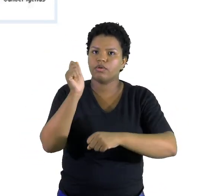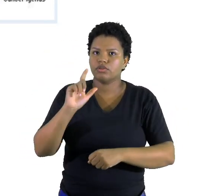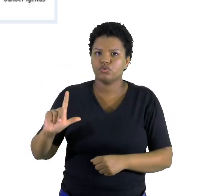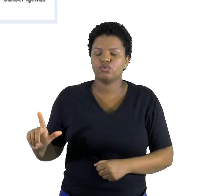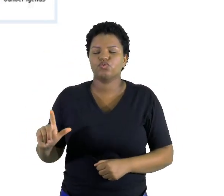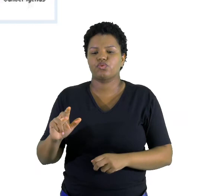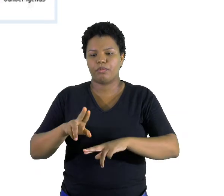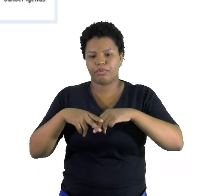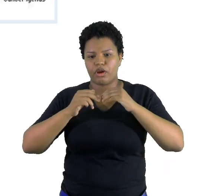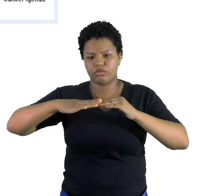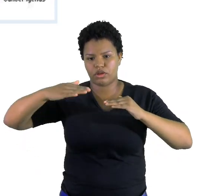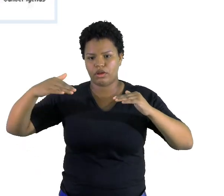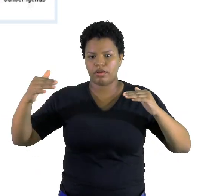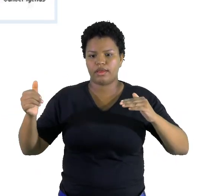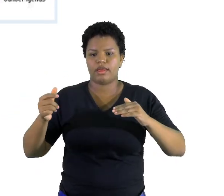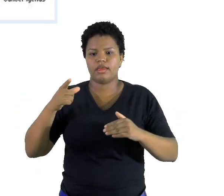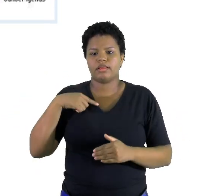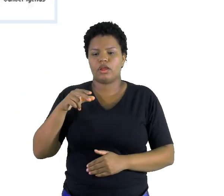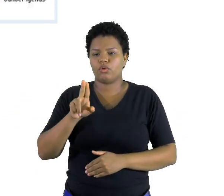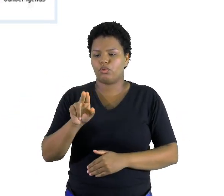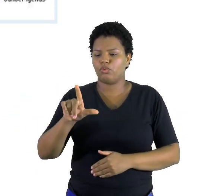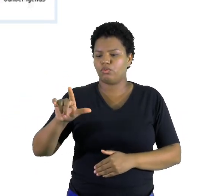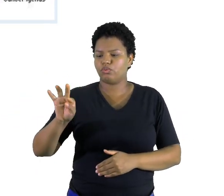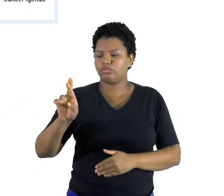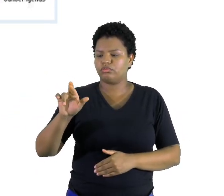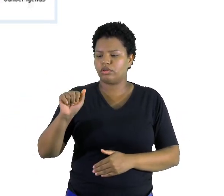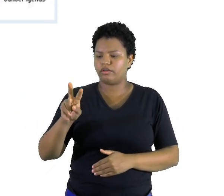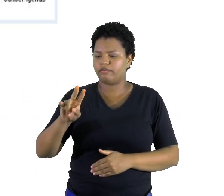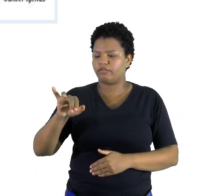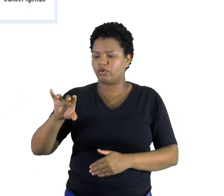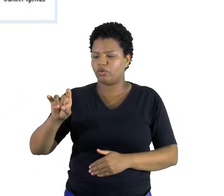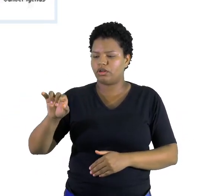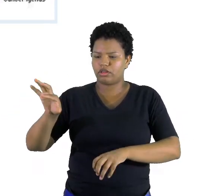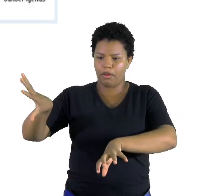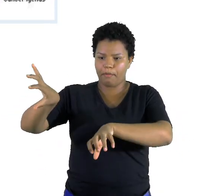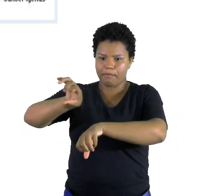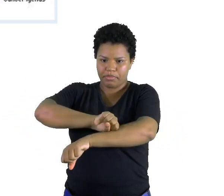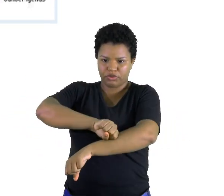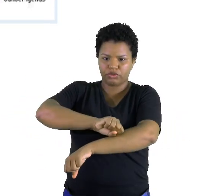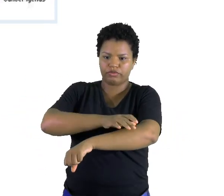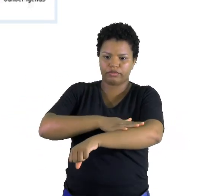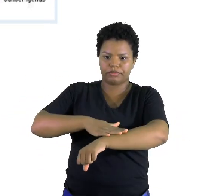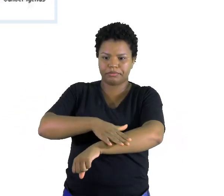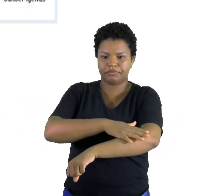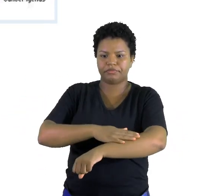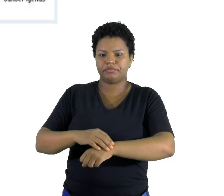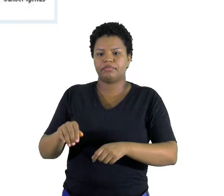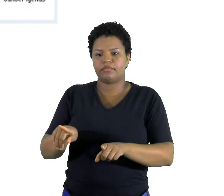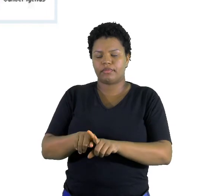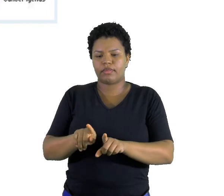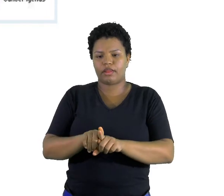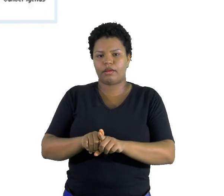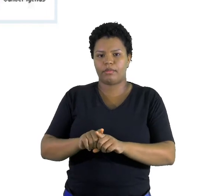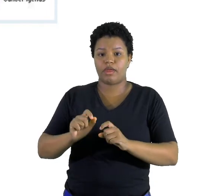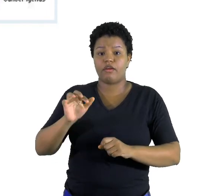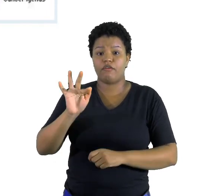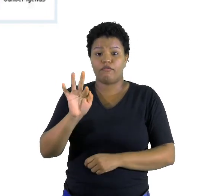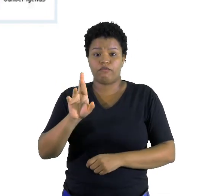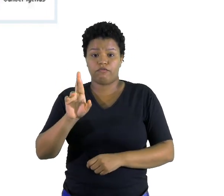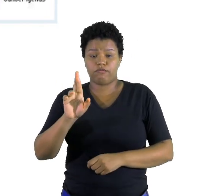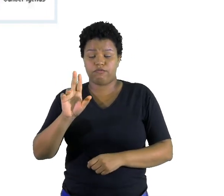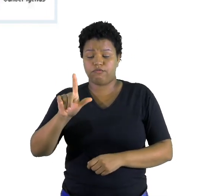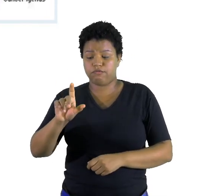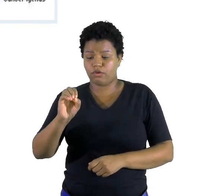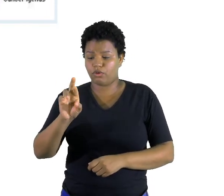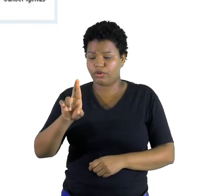ter a ultravioleta, que é absorvida pela pele e também usadas em tubos fluorescentes, como nas lâmpadas, né? Também utilizados